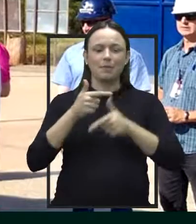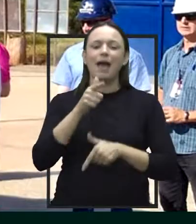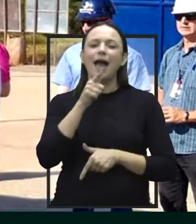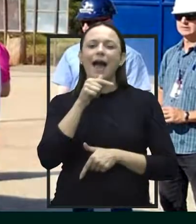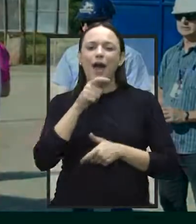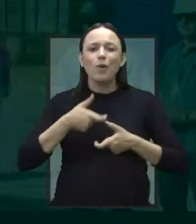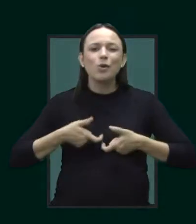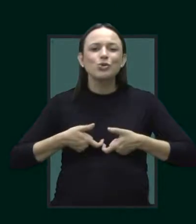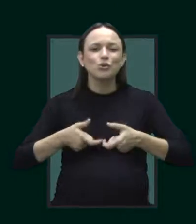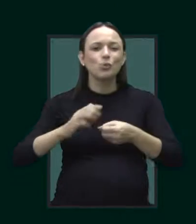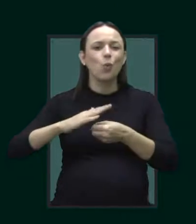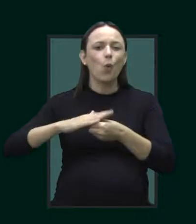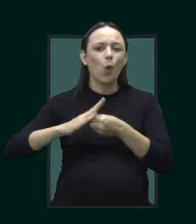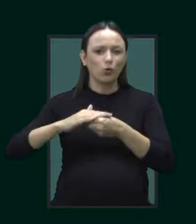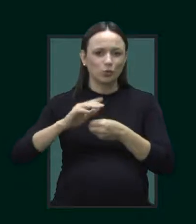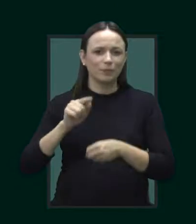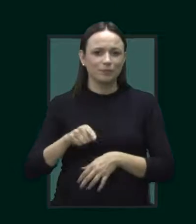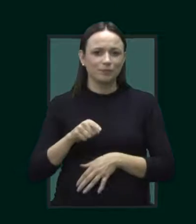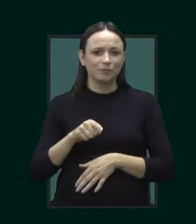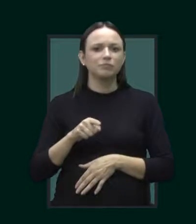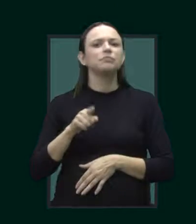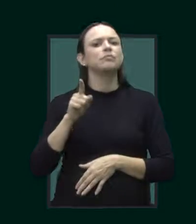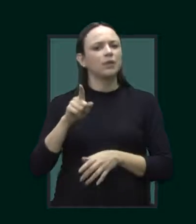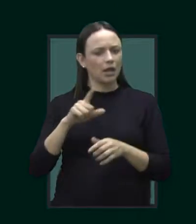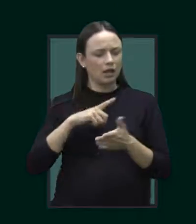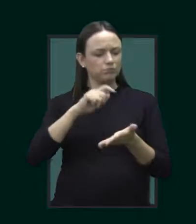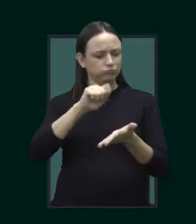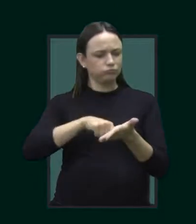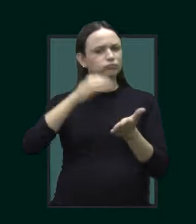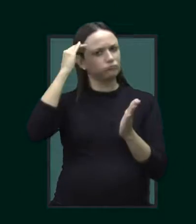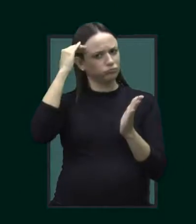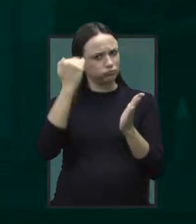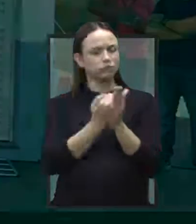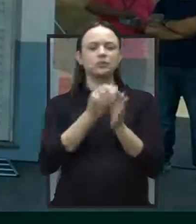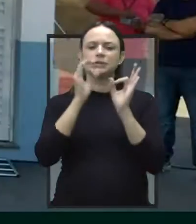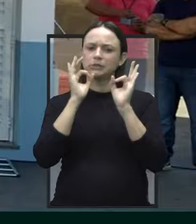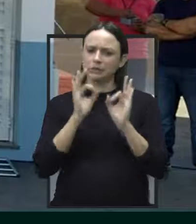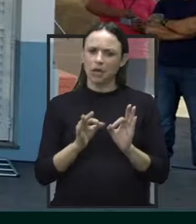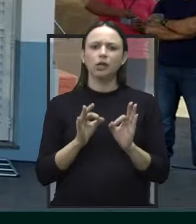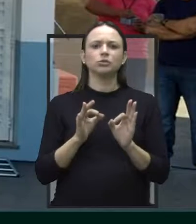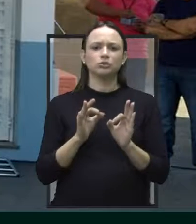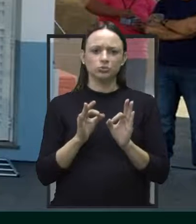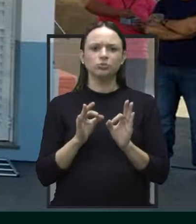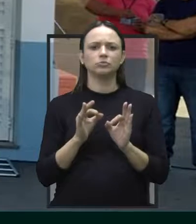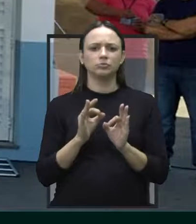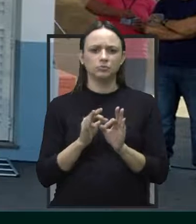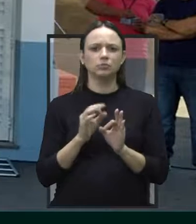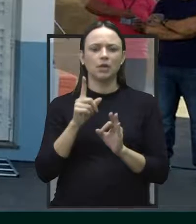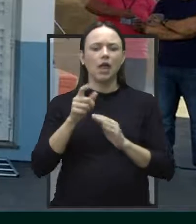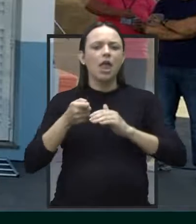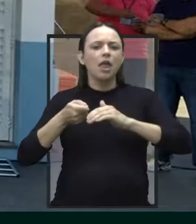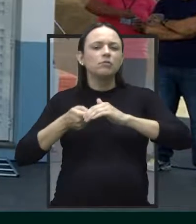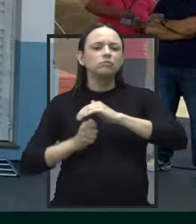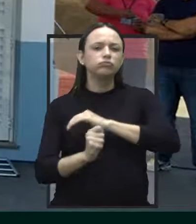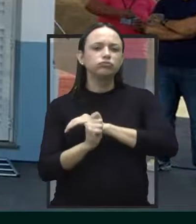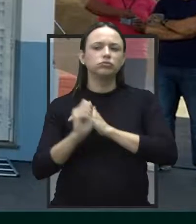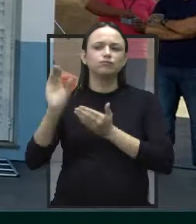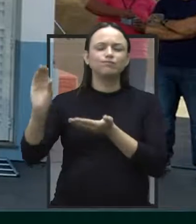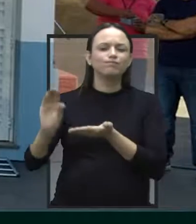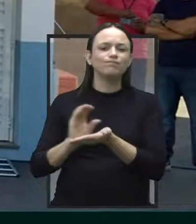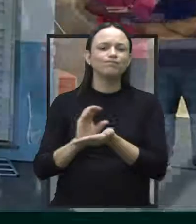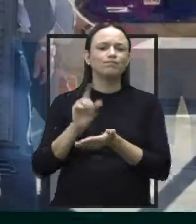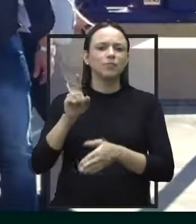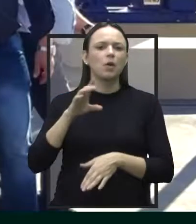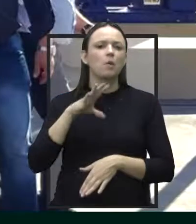e esgoto do município de Jaú, ela vem cumprindo com o contrato. Só para vocês terem uma ideia, esse investimento lá no distrito de